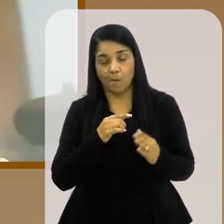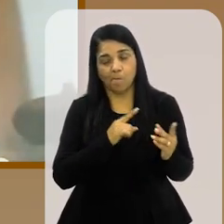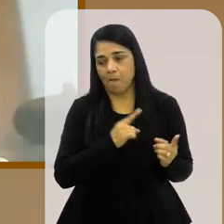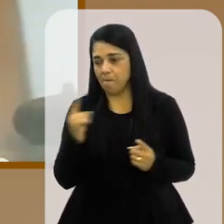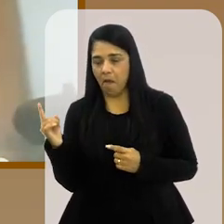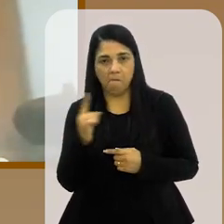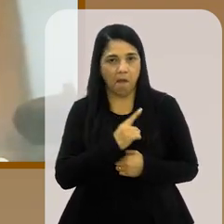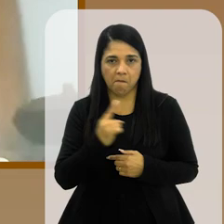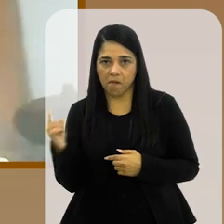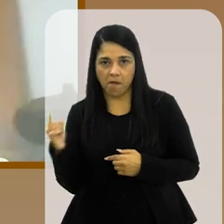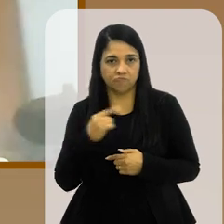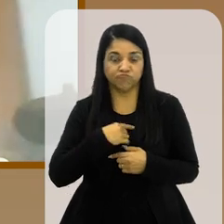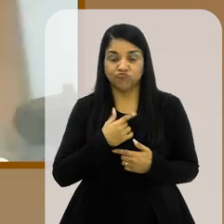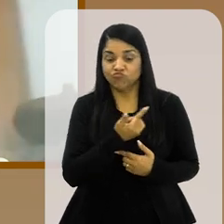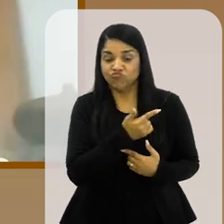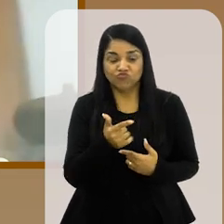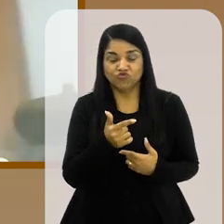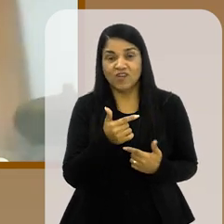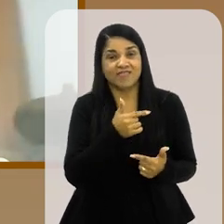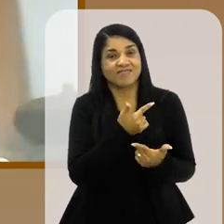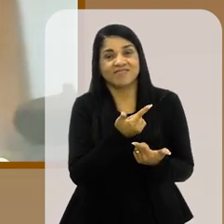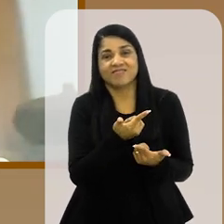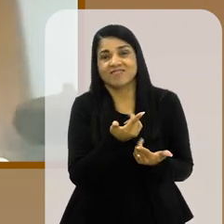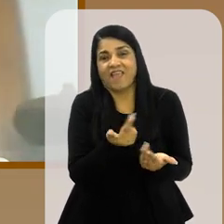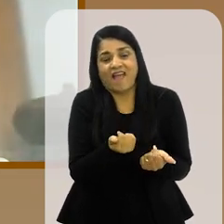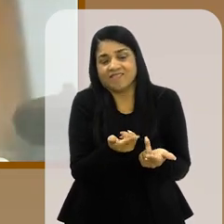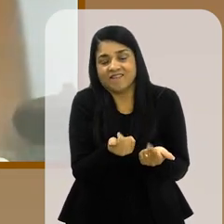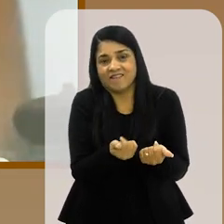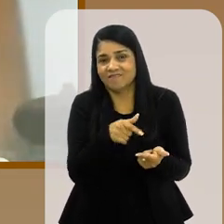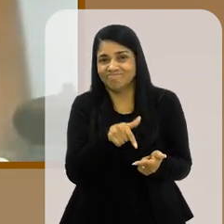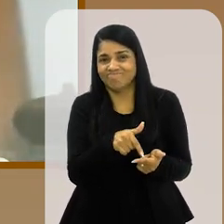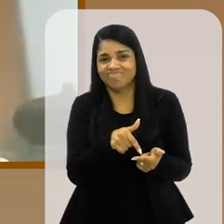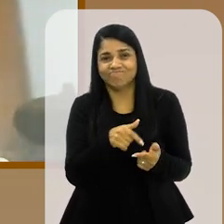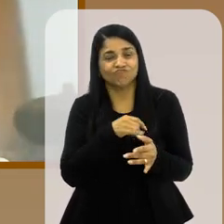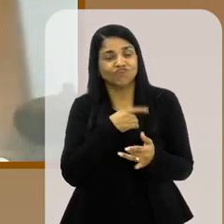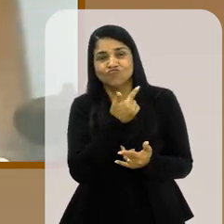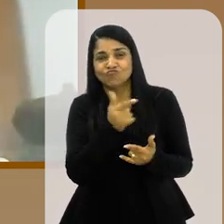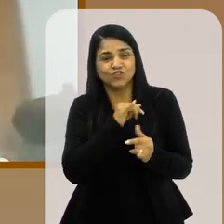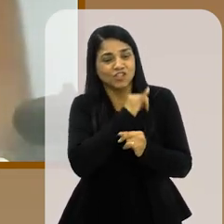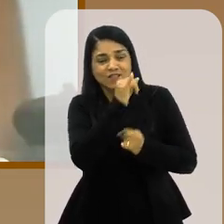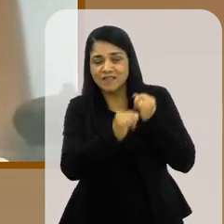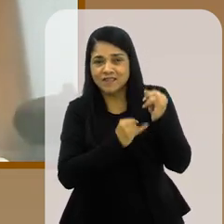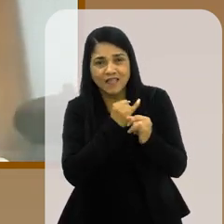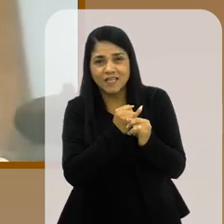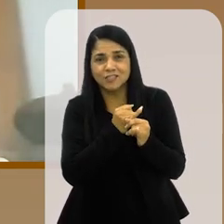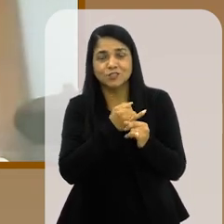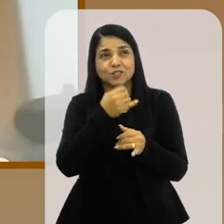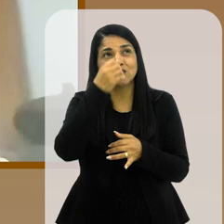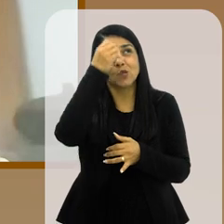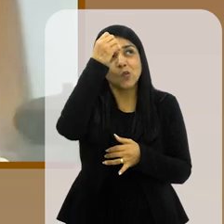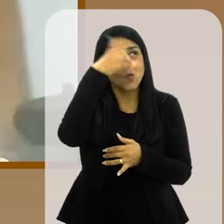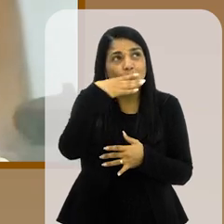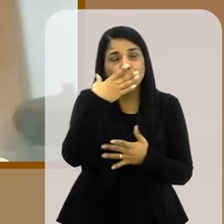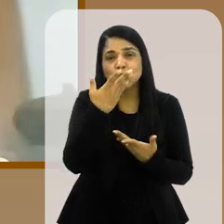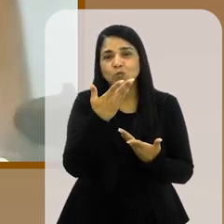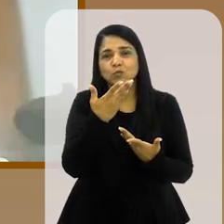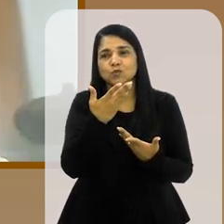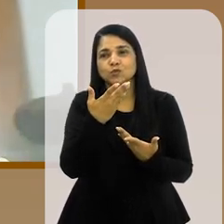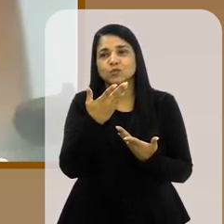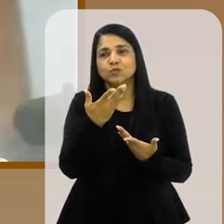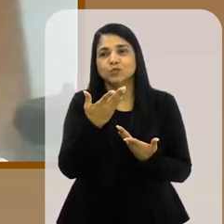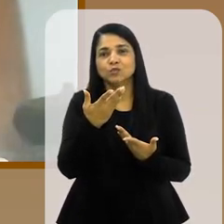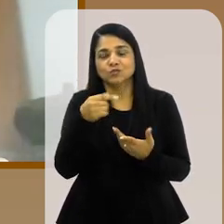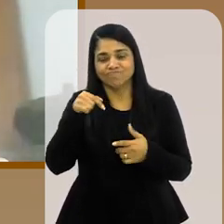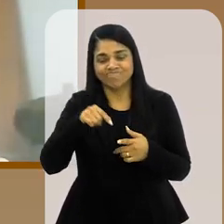fala, não tinha nada, Muito né? isolado, né? Não tinha internet. A Luz chegou quando ele